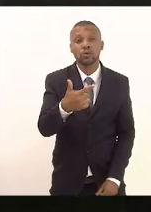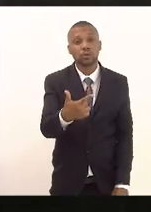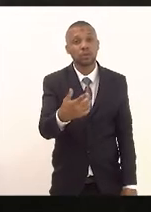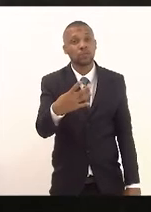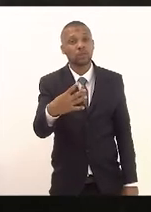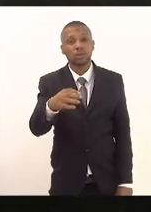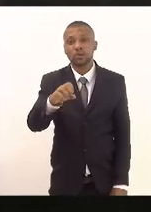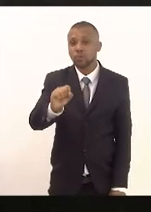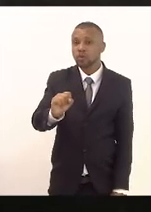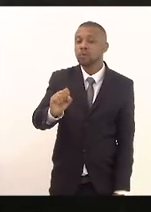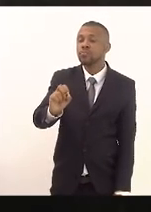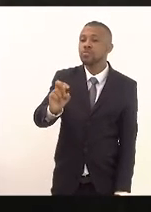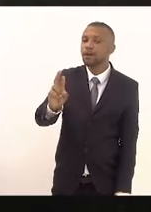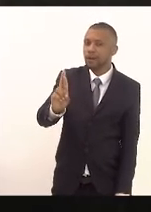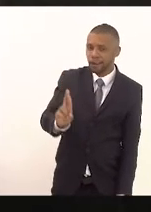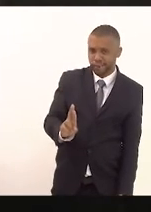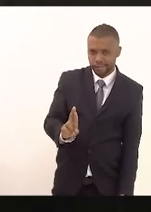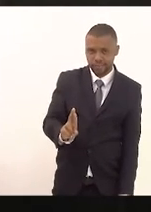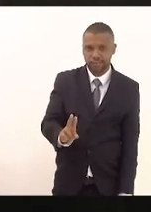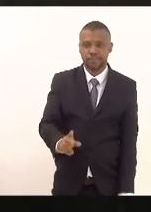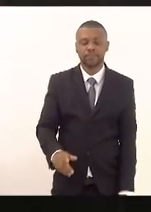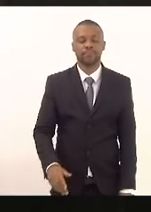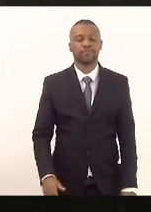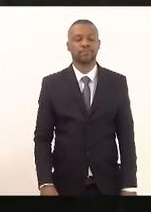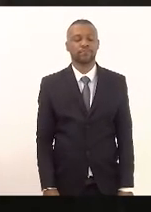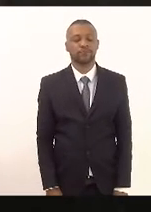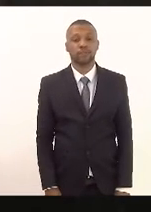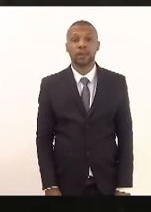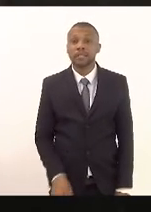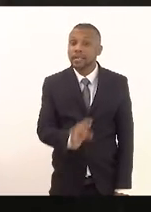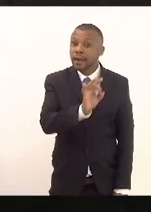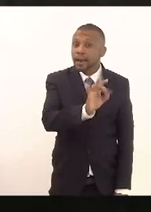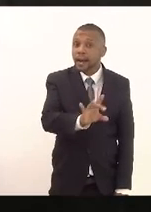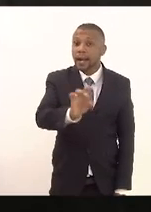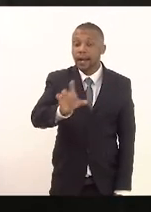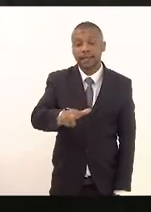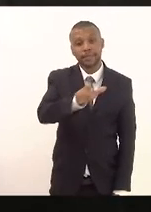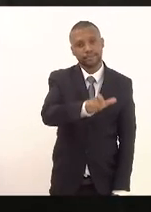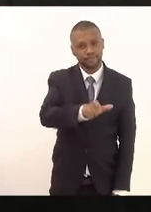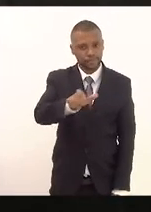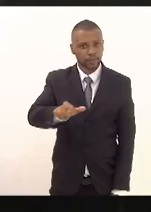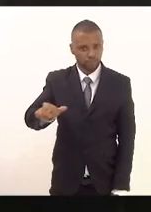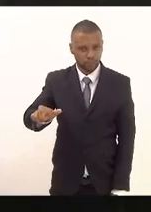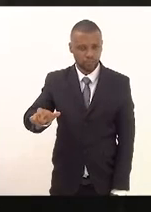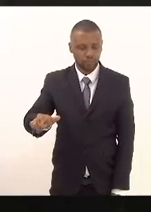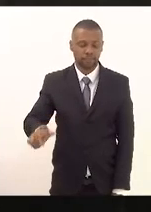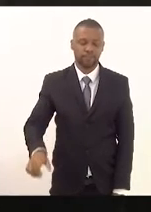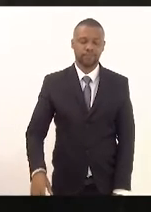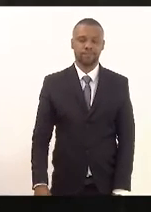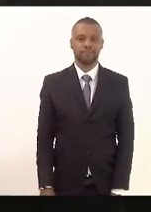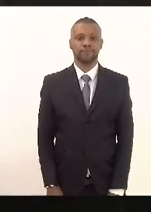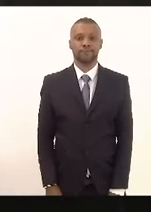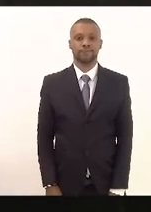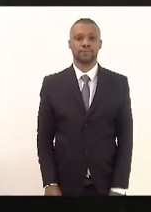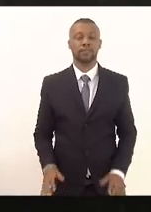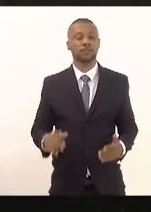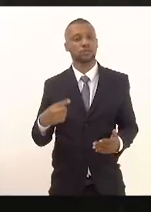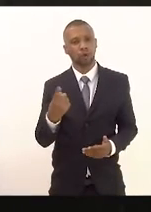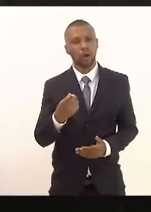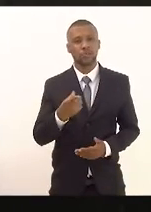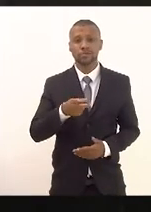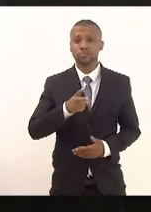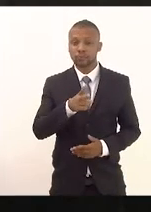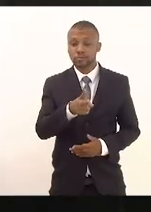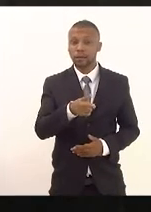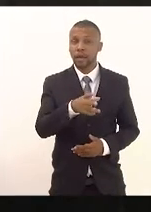248 reais de cada cidadão a Gosma de te ver amores a